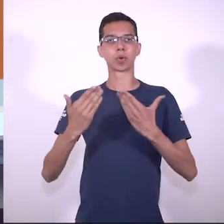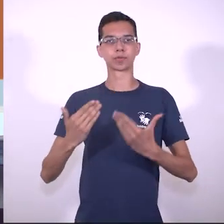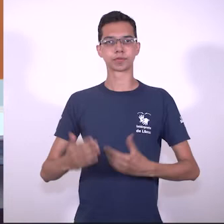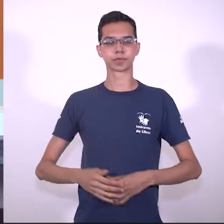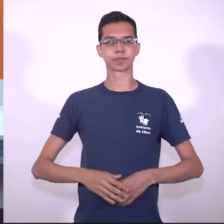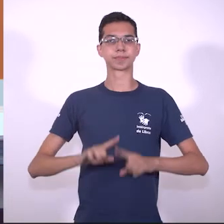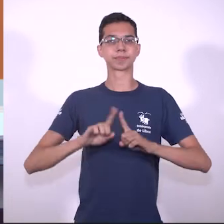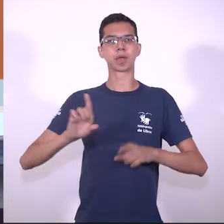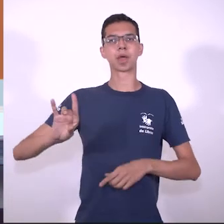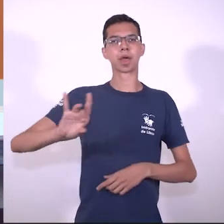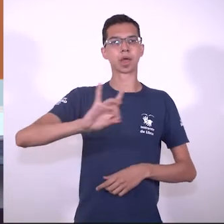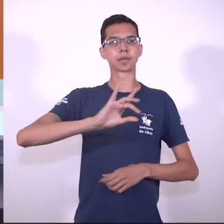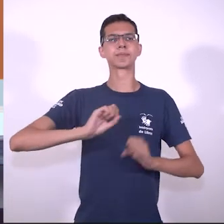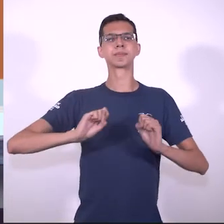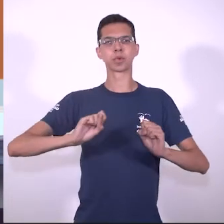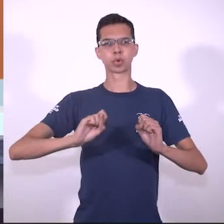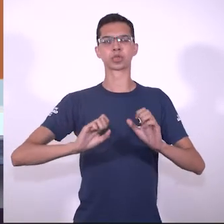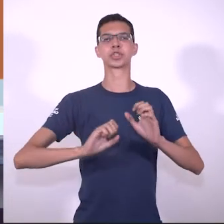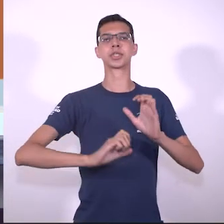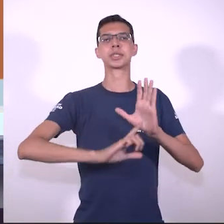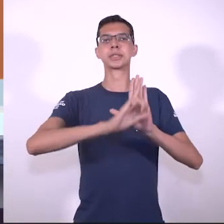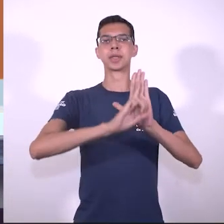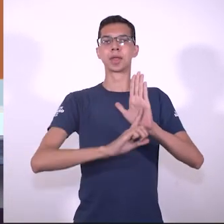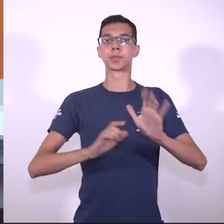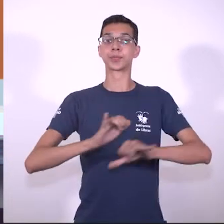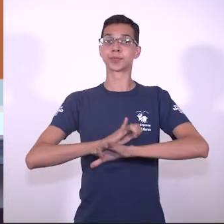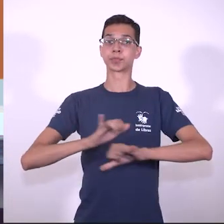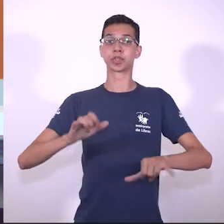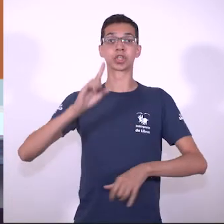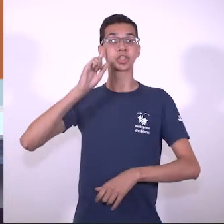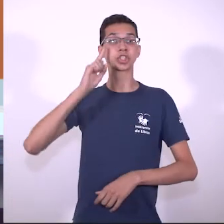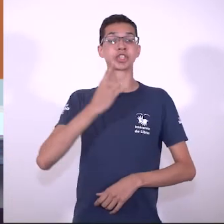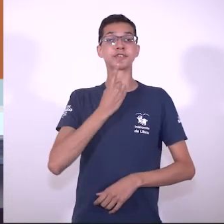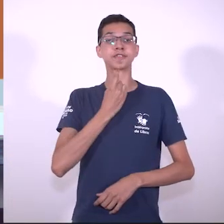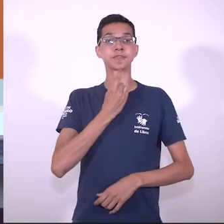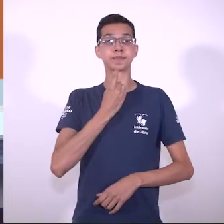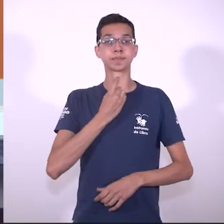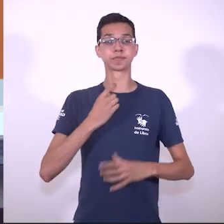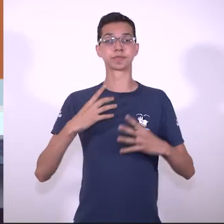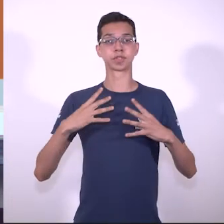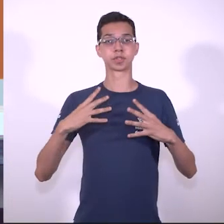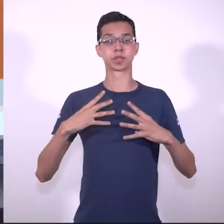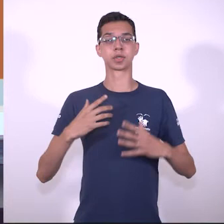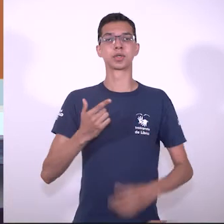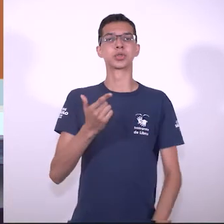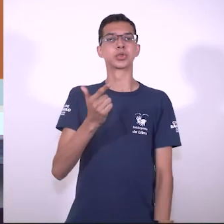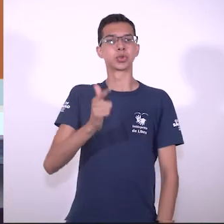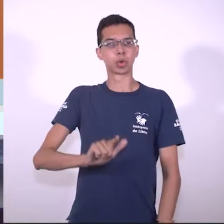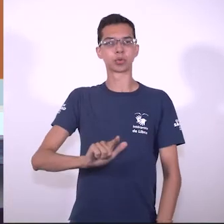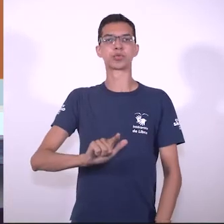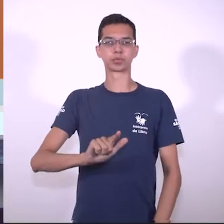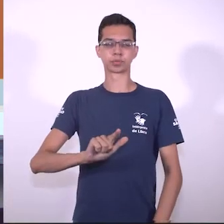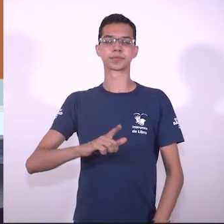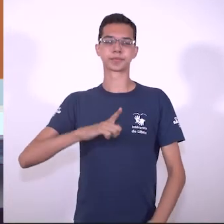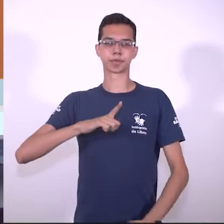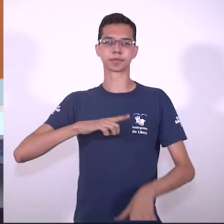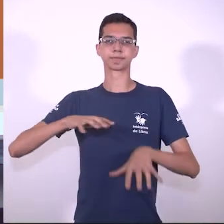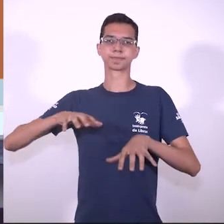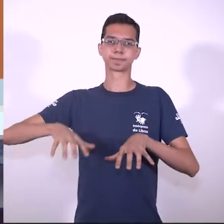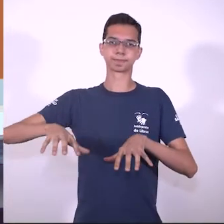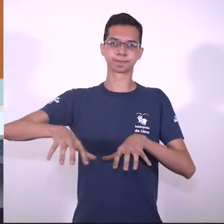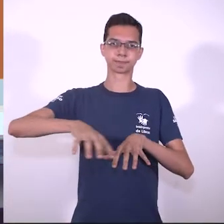próprio decretação do feriado prolongado acabou se repetindo em outras regiões aqui da